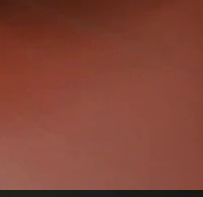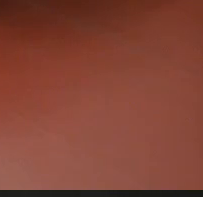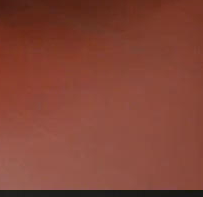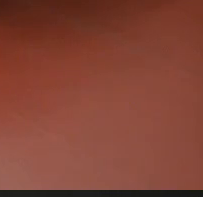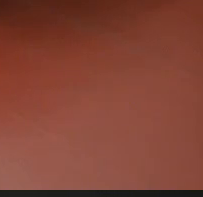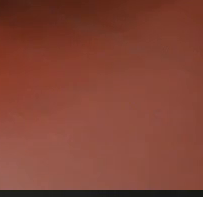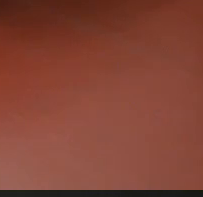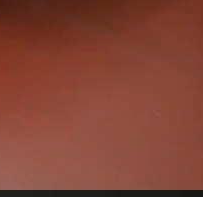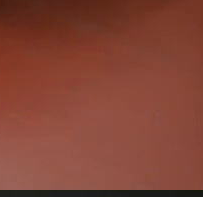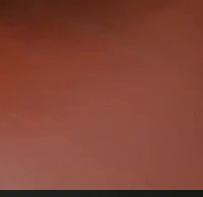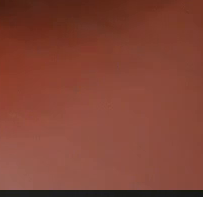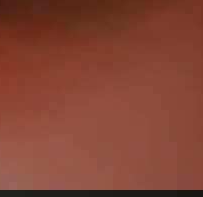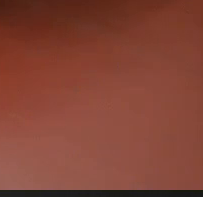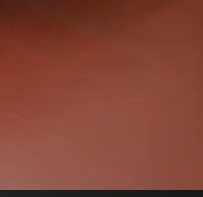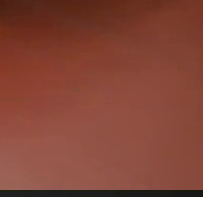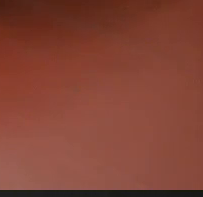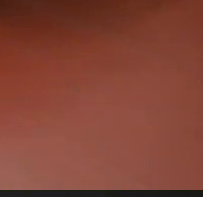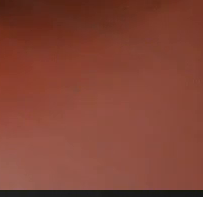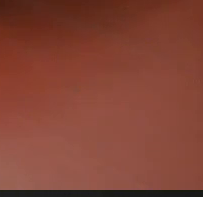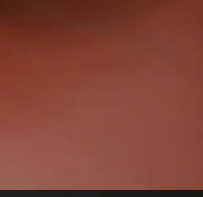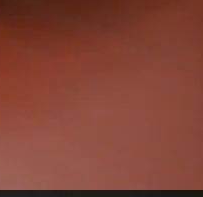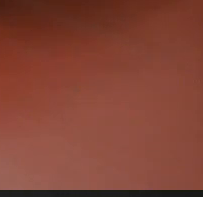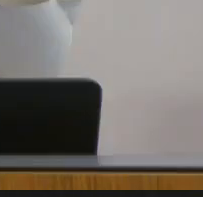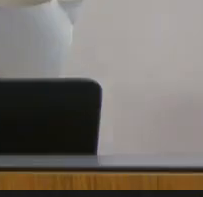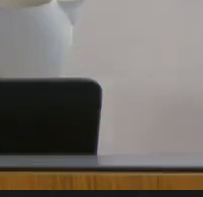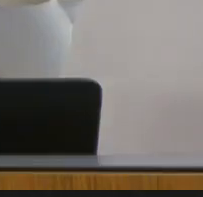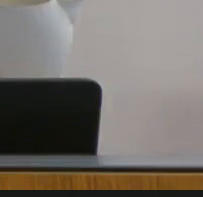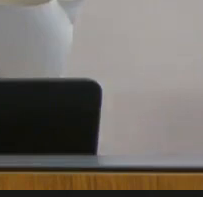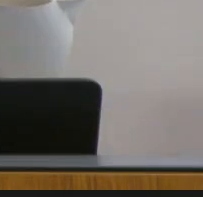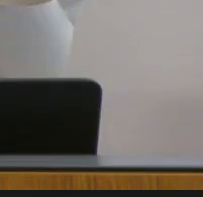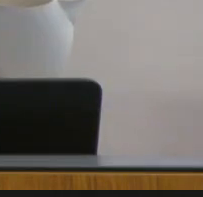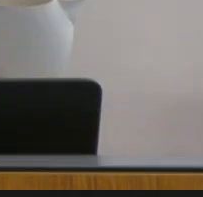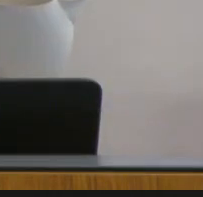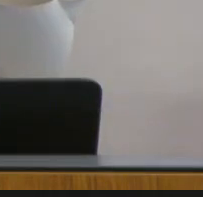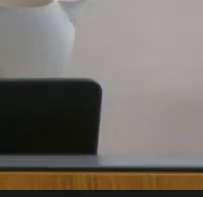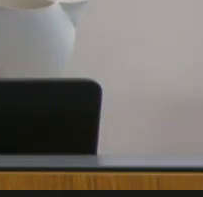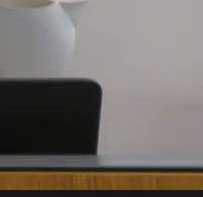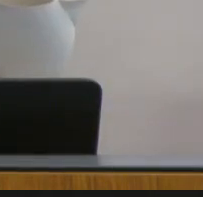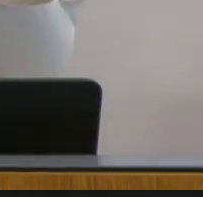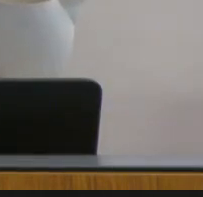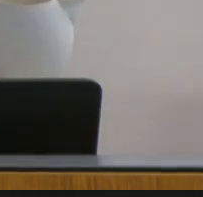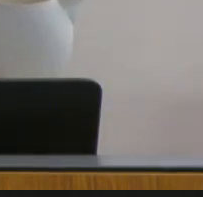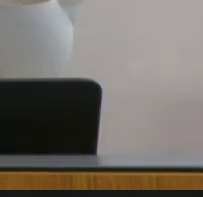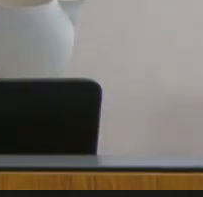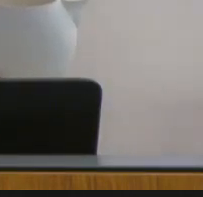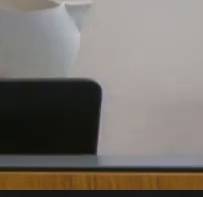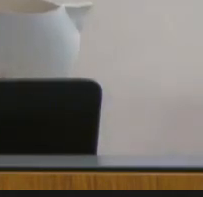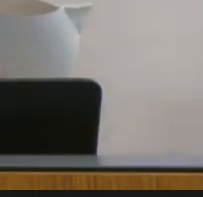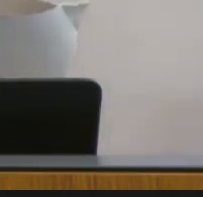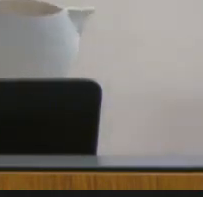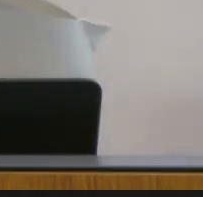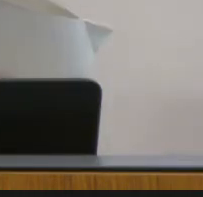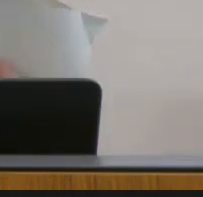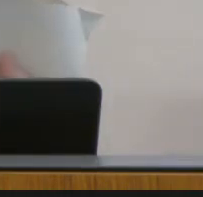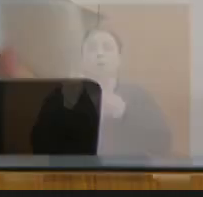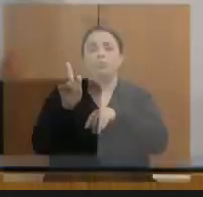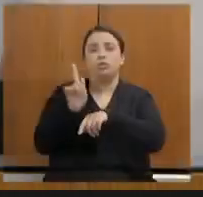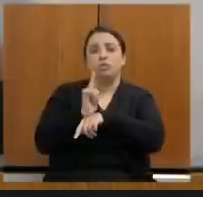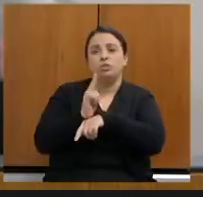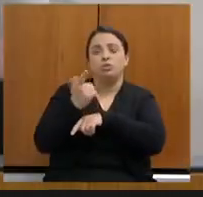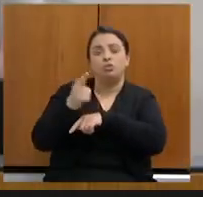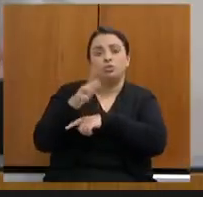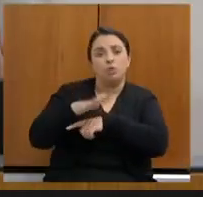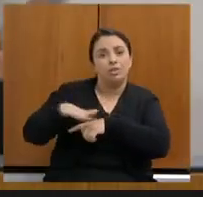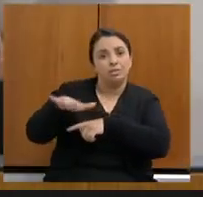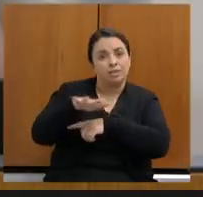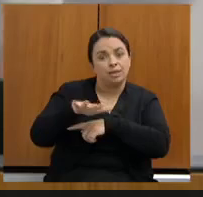comparecer semestralmente as reuniões das comissões da Assembleia para prestar informações sobre a gestão de suas respectivas áreas